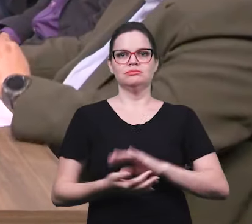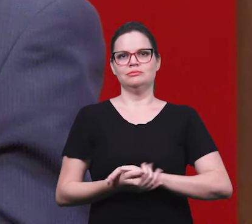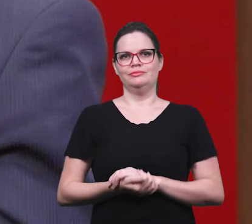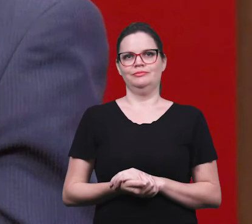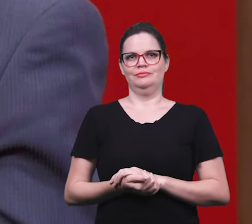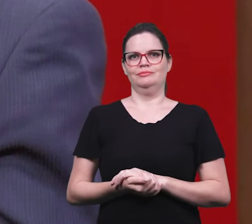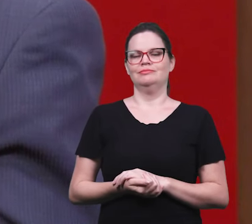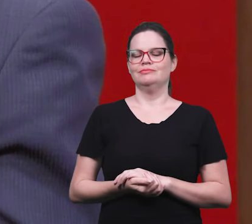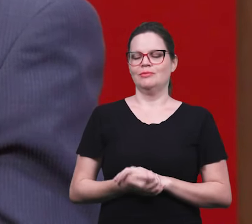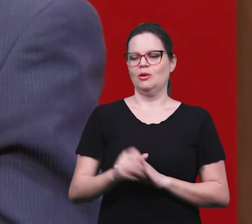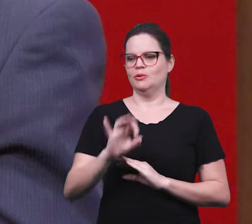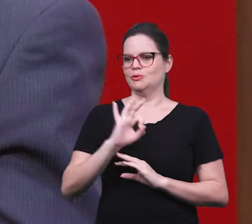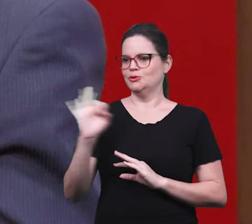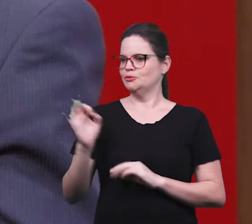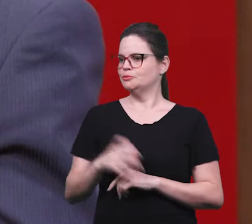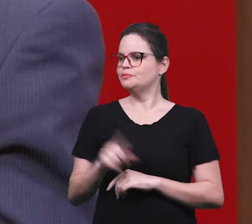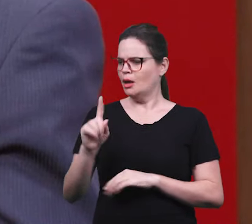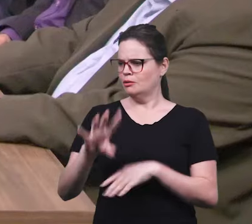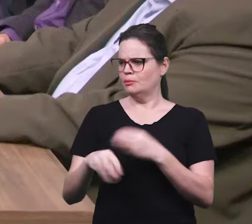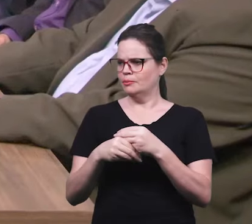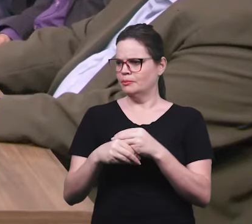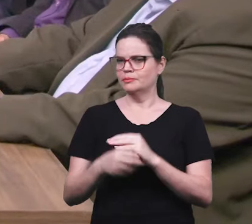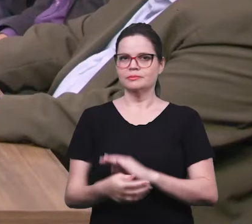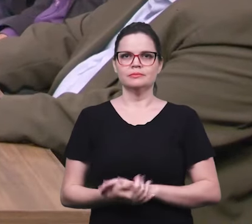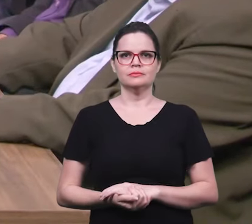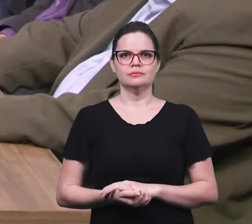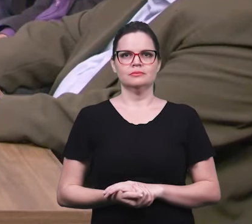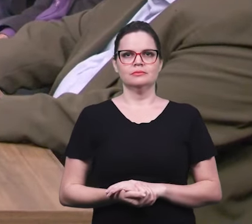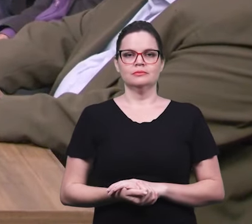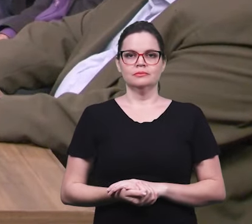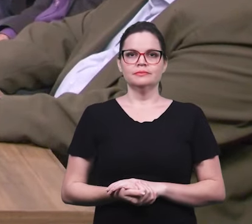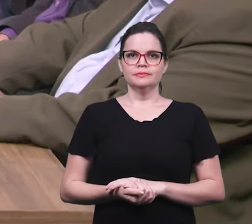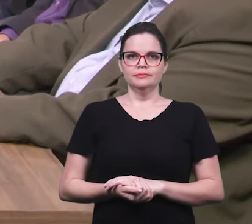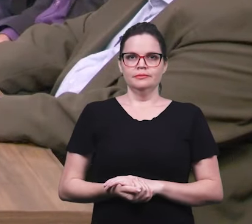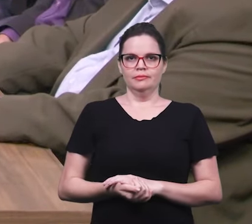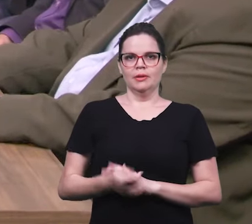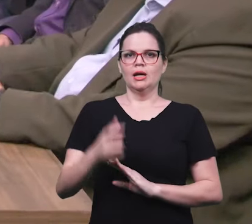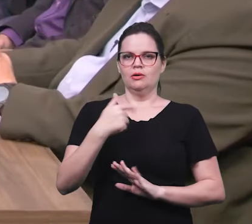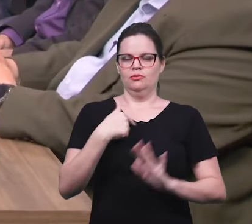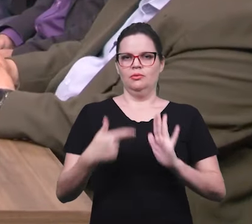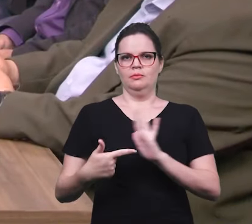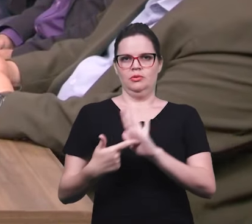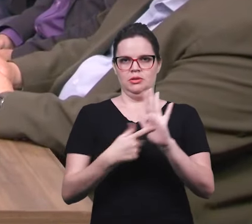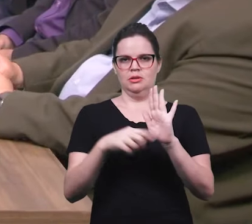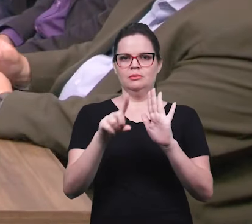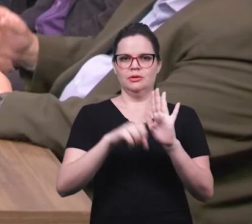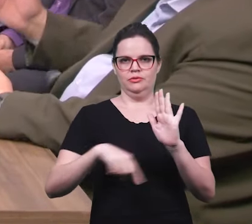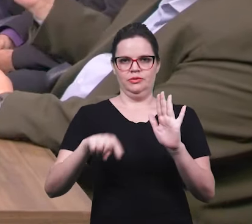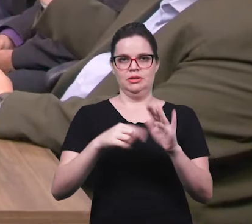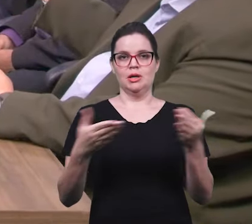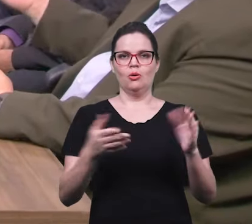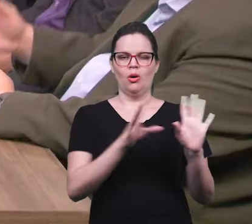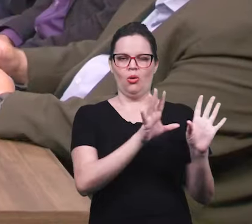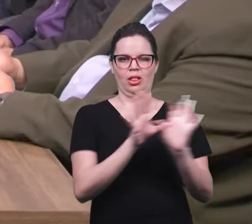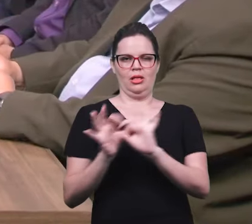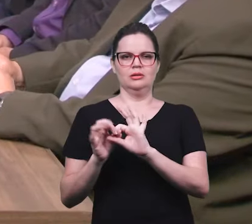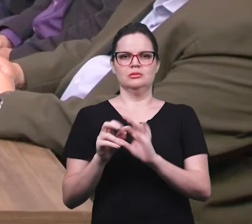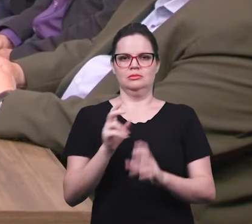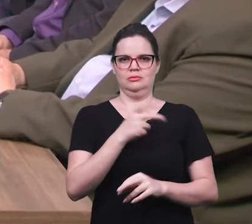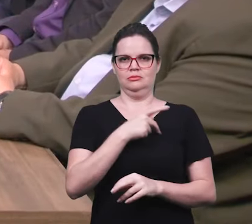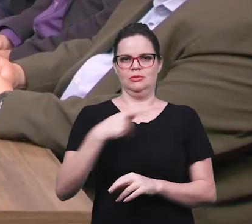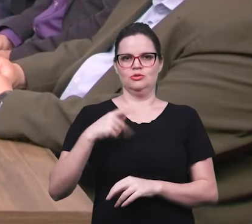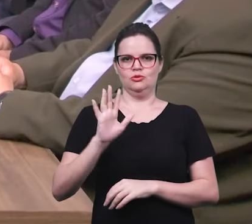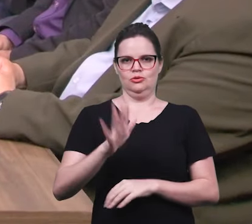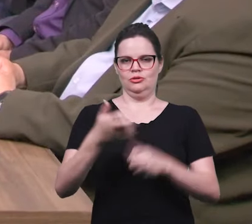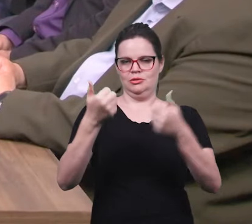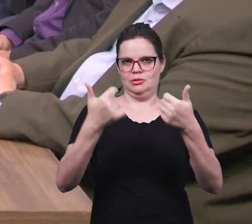Um comentário, Cleiton. Eu vou demonstrar aqui para os irmãos, nesse contexto que o pastor Fausto